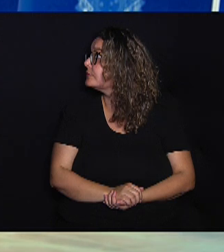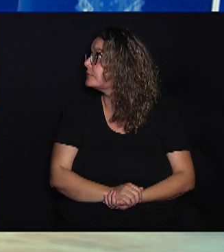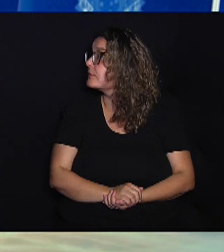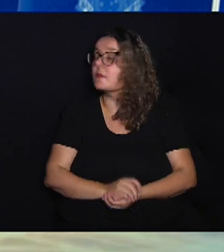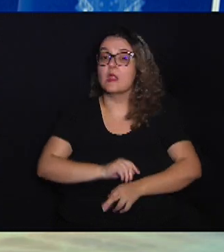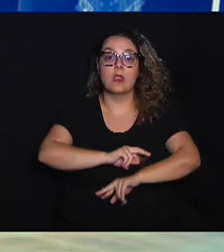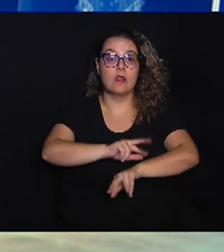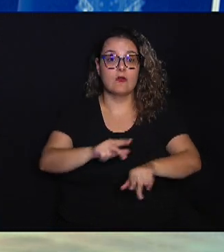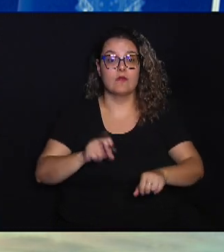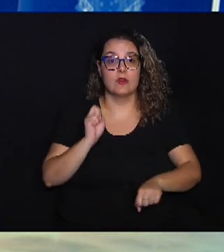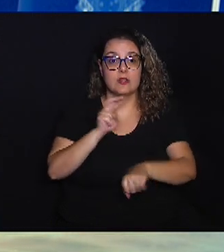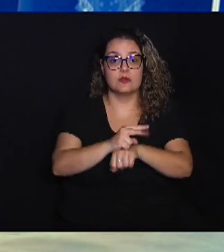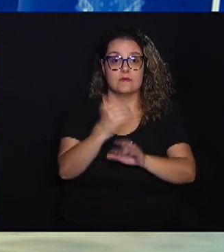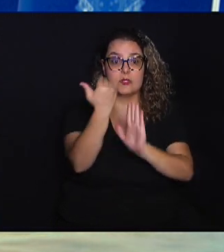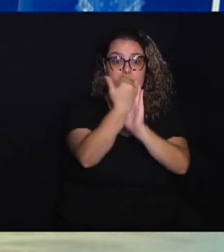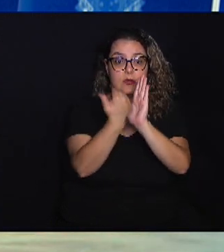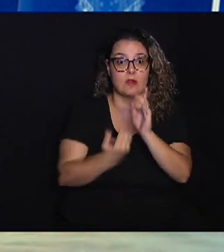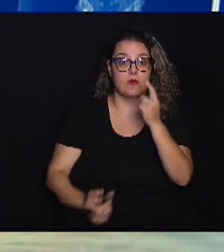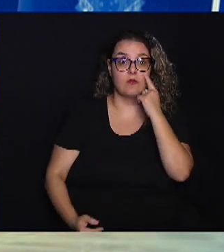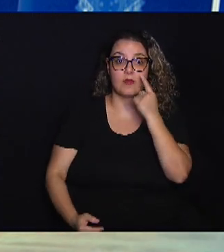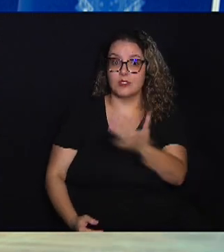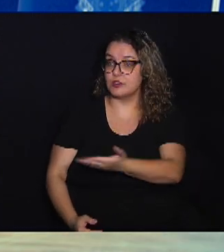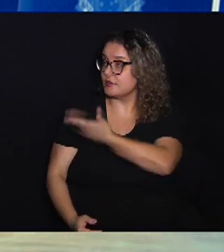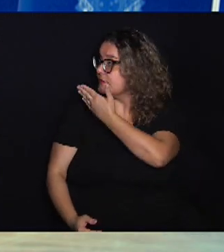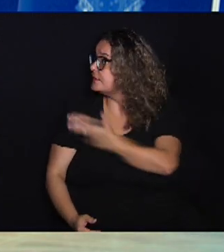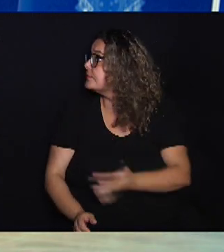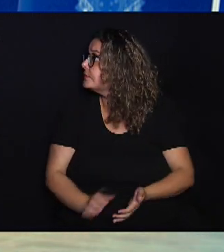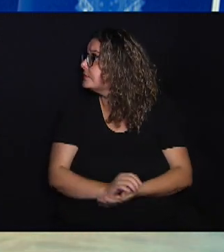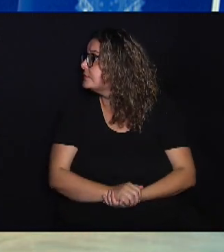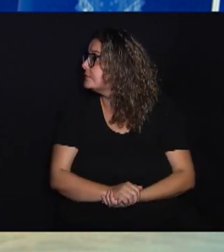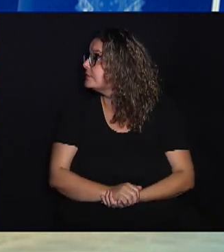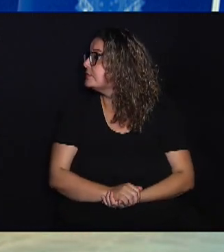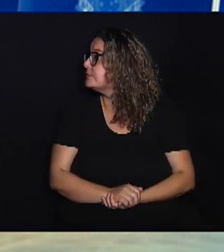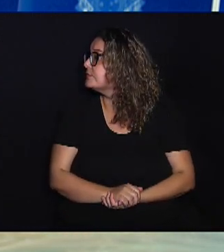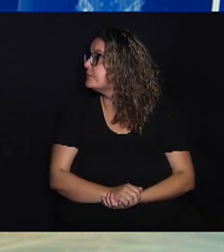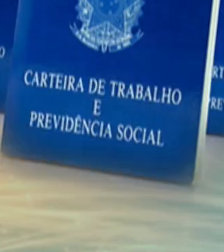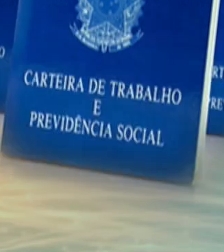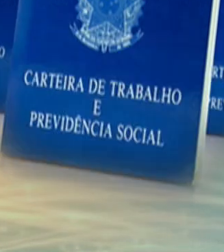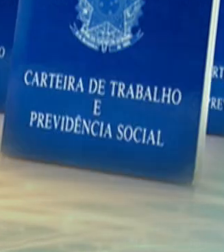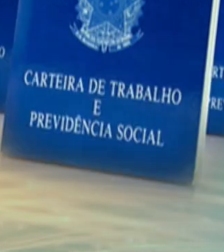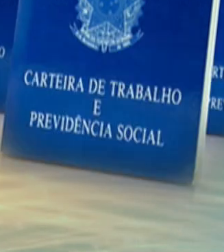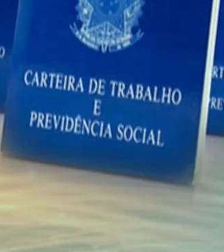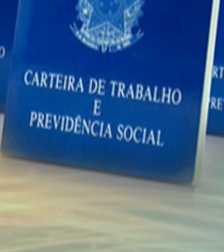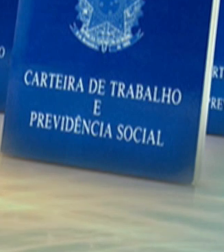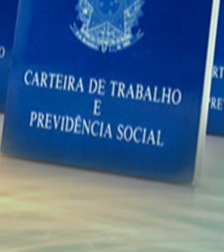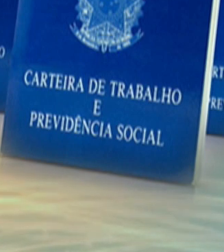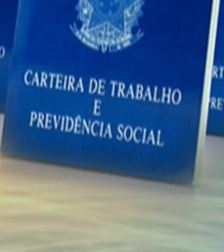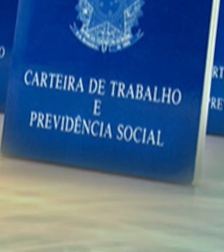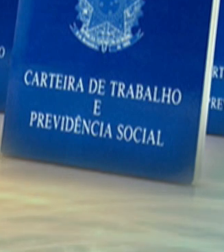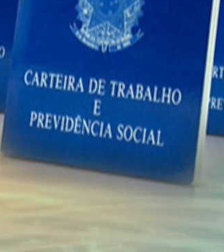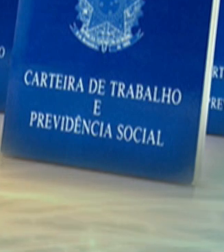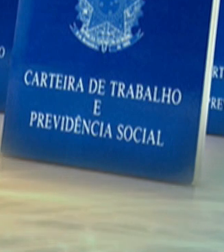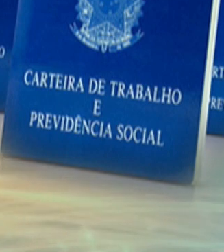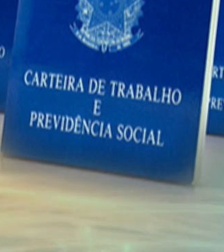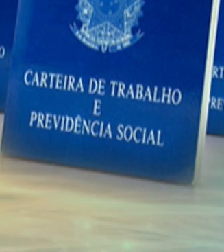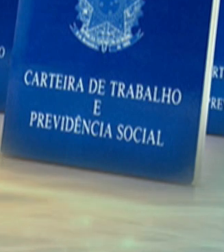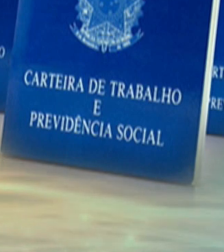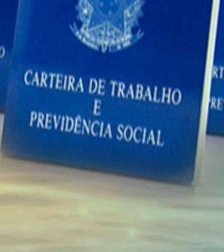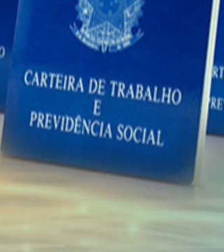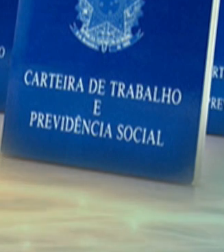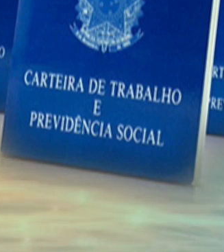Há vagas para açougueiro, ajudante de açougueiro, ajudante de cozinha,